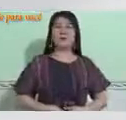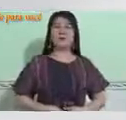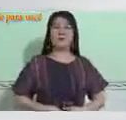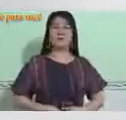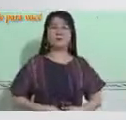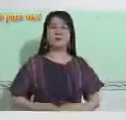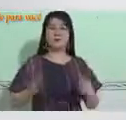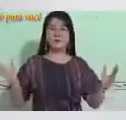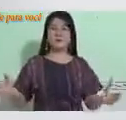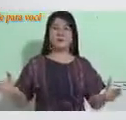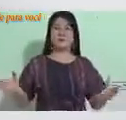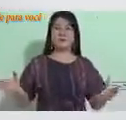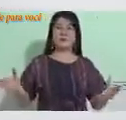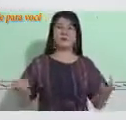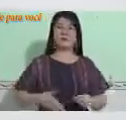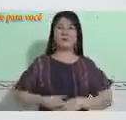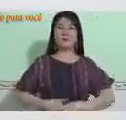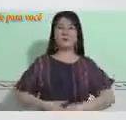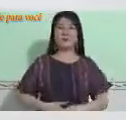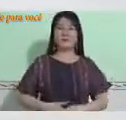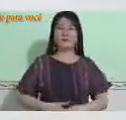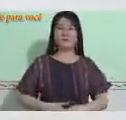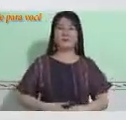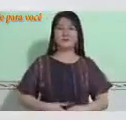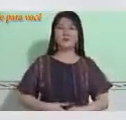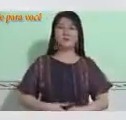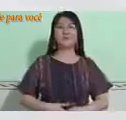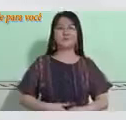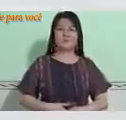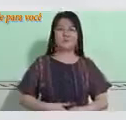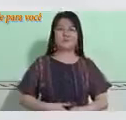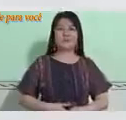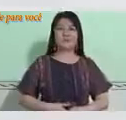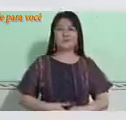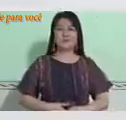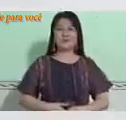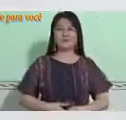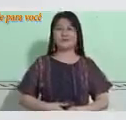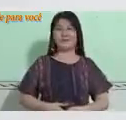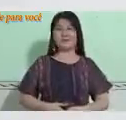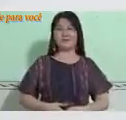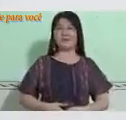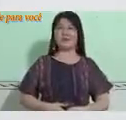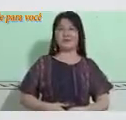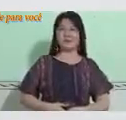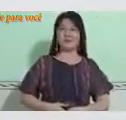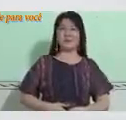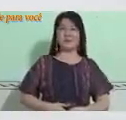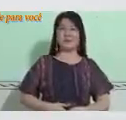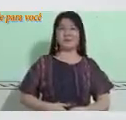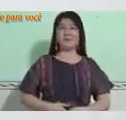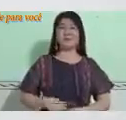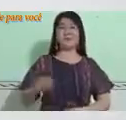Entretanto, vírgula, as hipoglicemias devem ser evitadas, vírgula, e para isto, vírgula, acento agudo, NSESS, acento